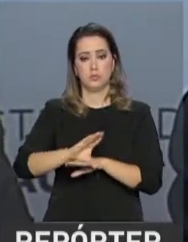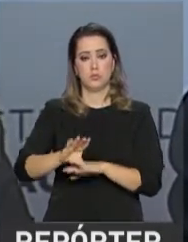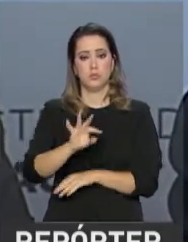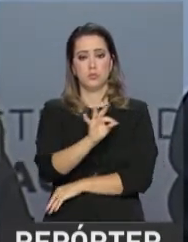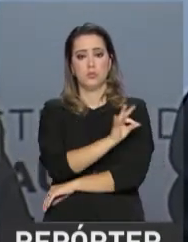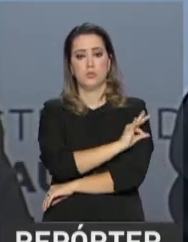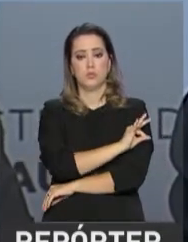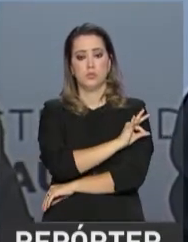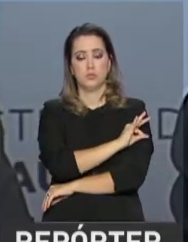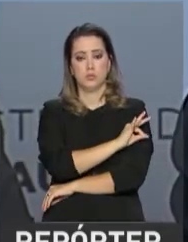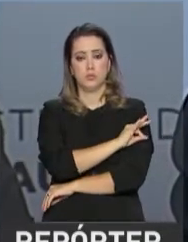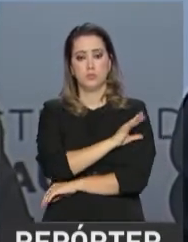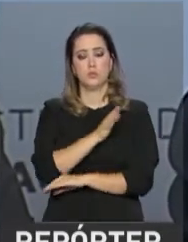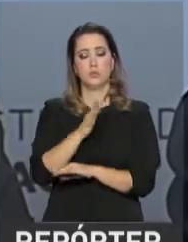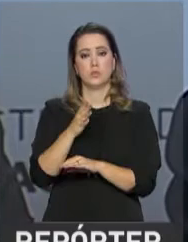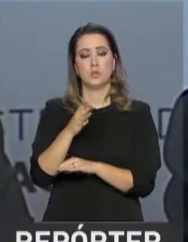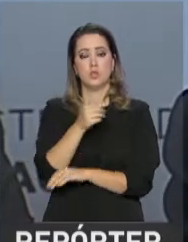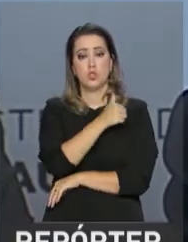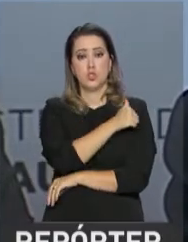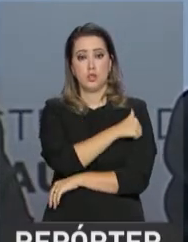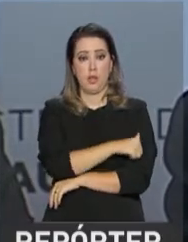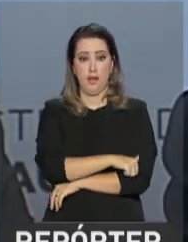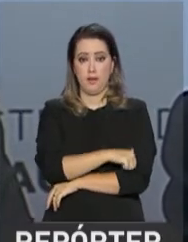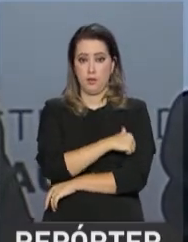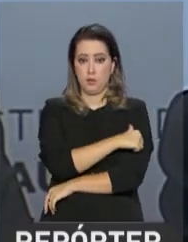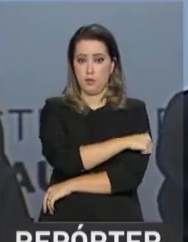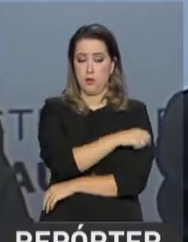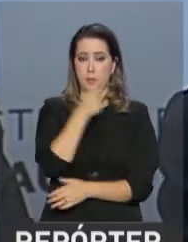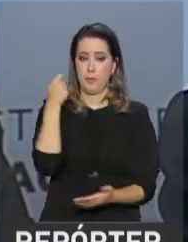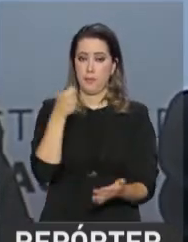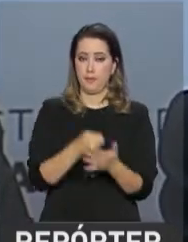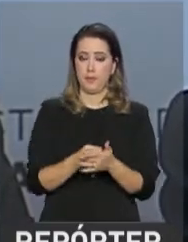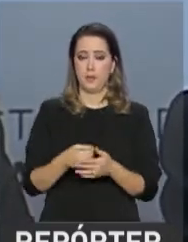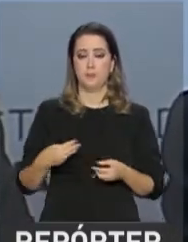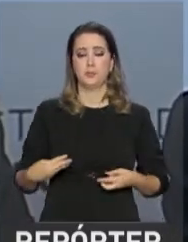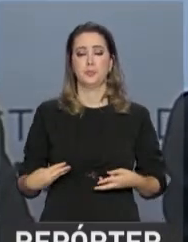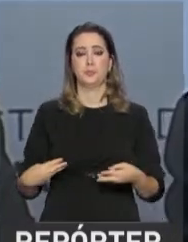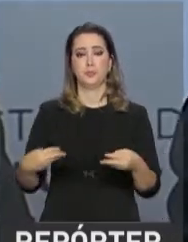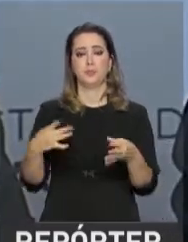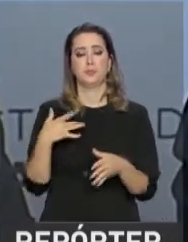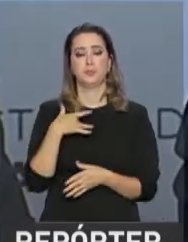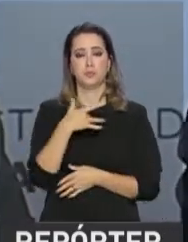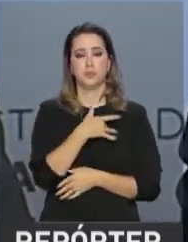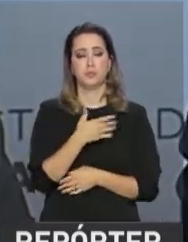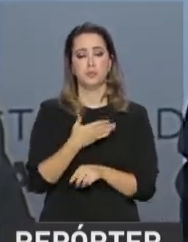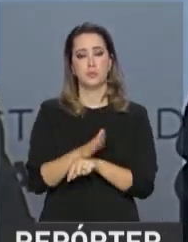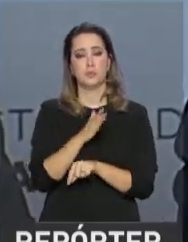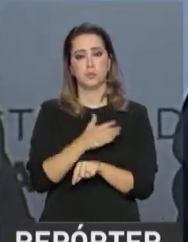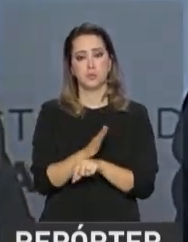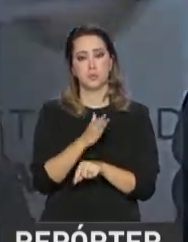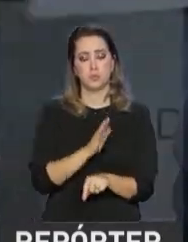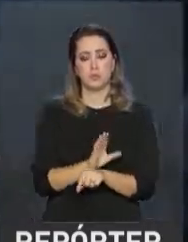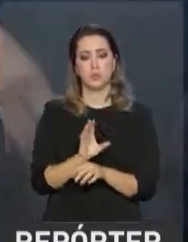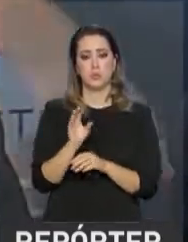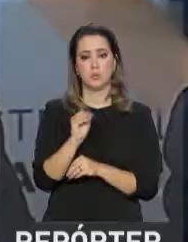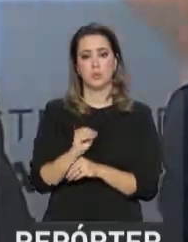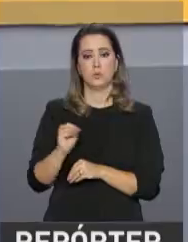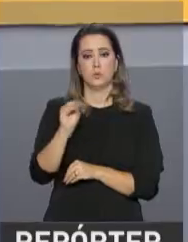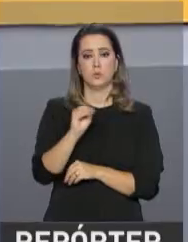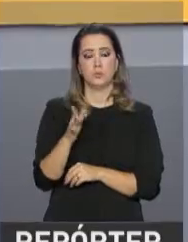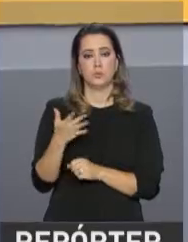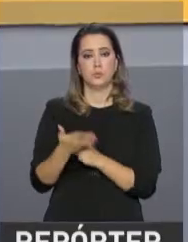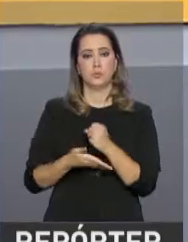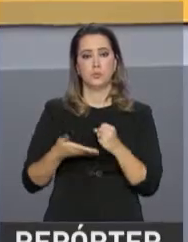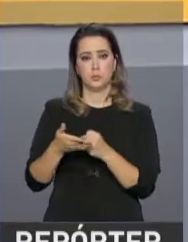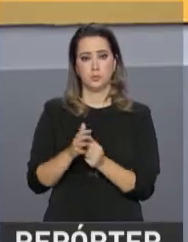técnicos em enfermagem pagos pelo ministério da saúde para qualificar a atenção básica